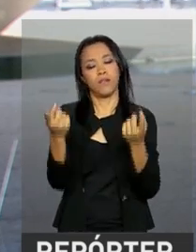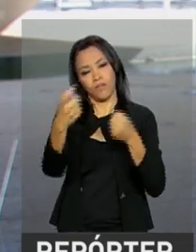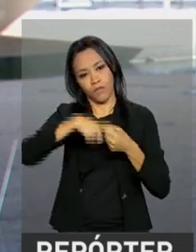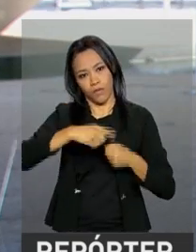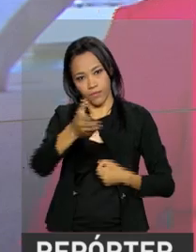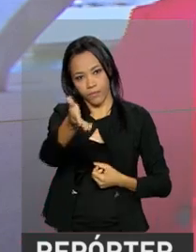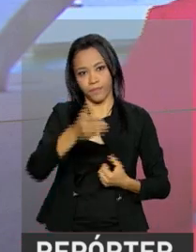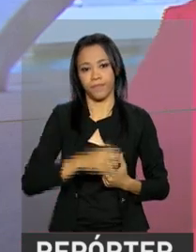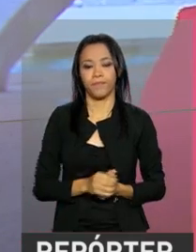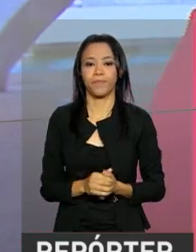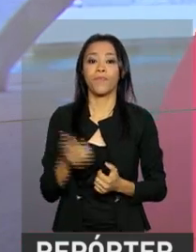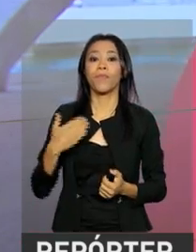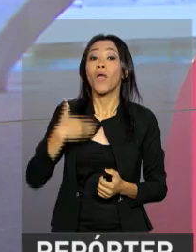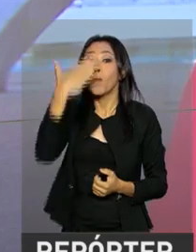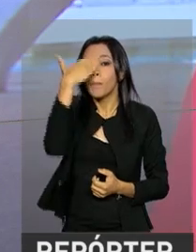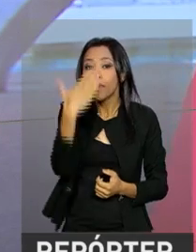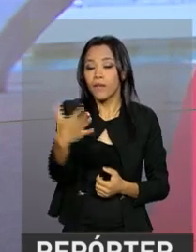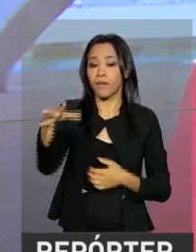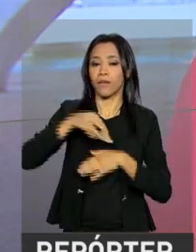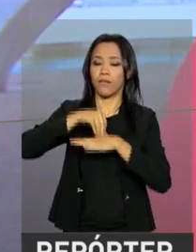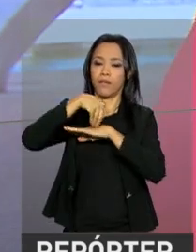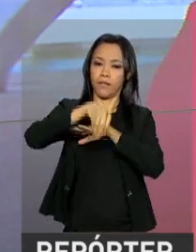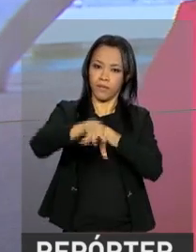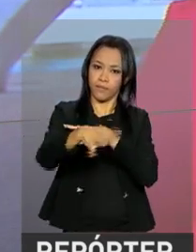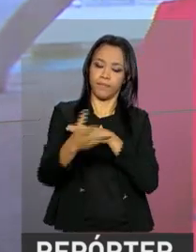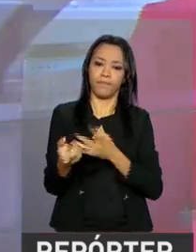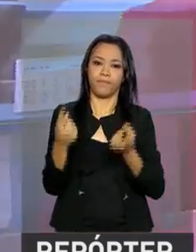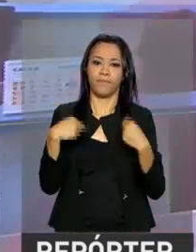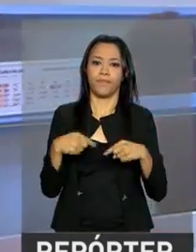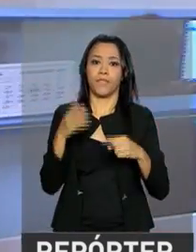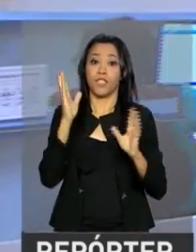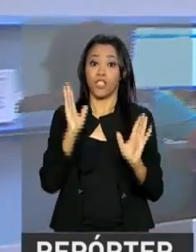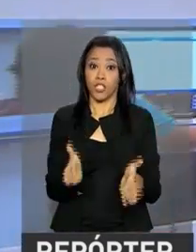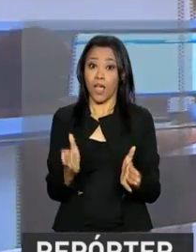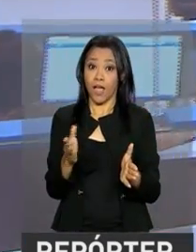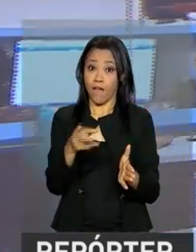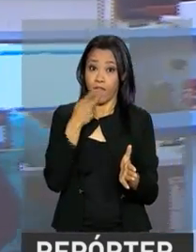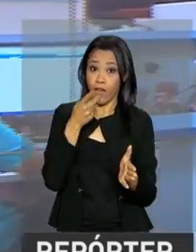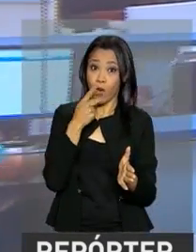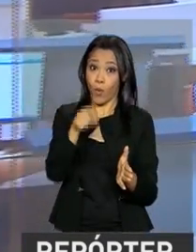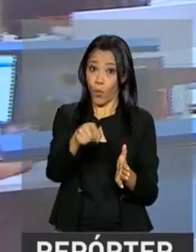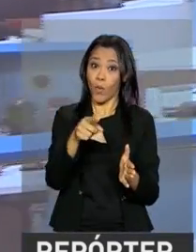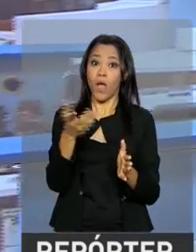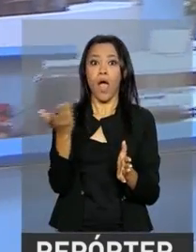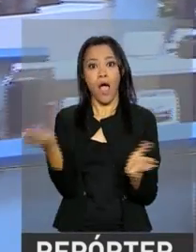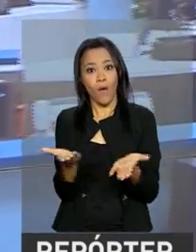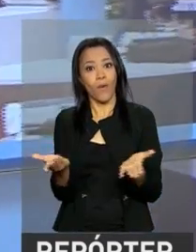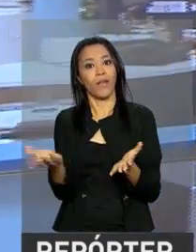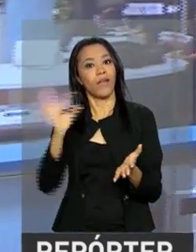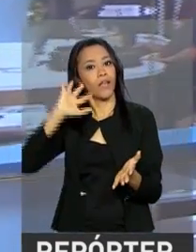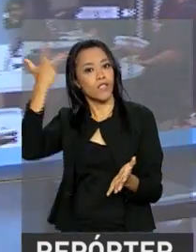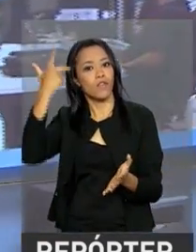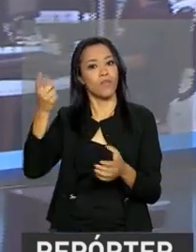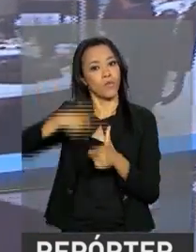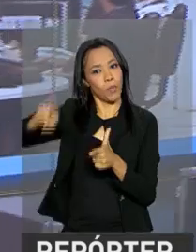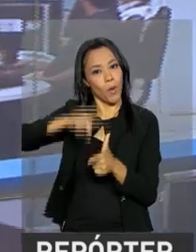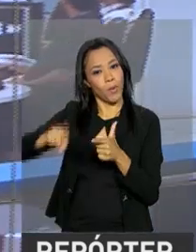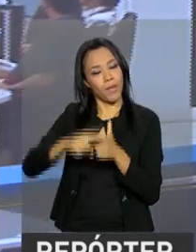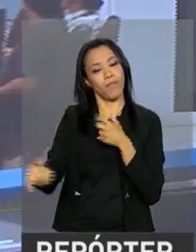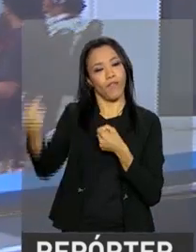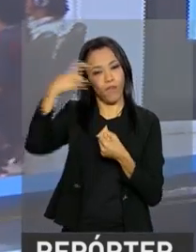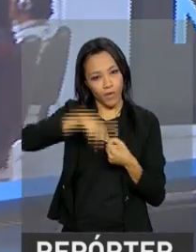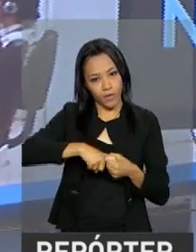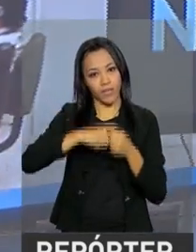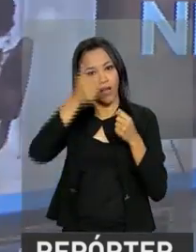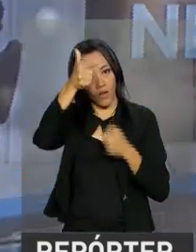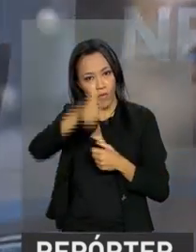Leandro tá ok Mara Obrigado pelas suas informações e foi o tempo da Mara falar lá no palácio Planalto pra gente resolver o problema lá no conselhão Então a